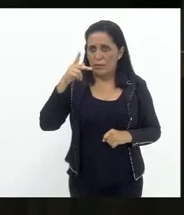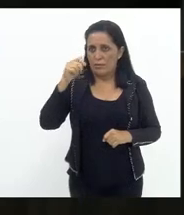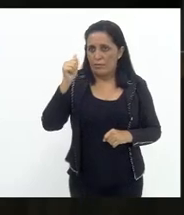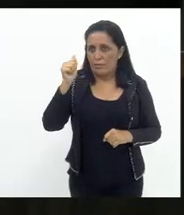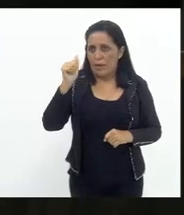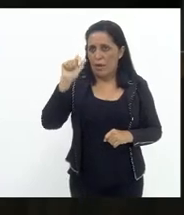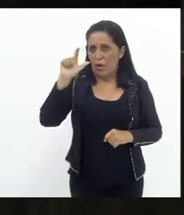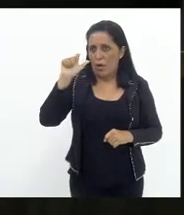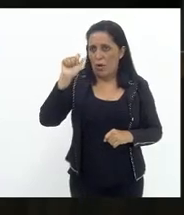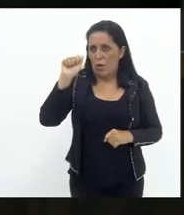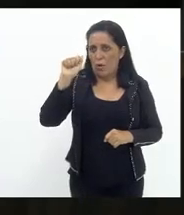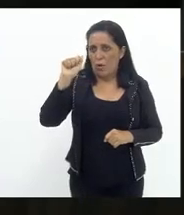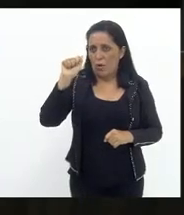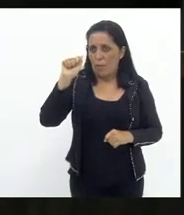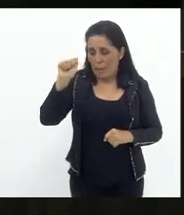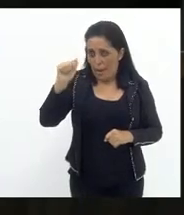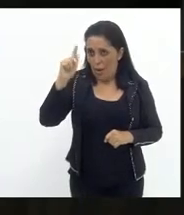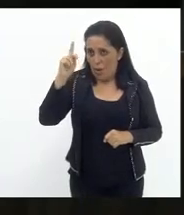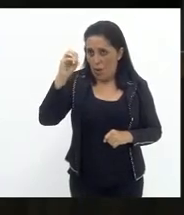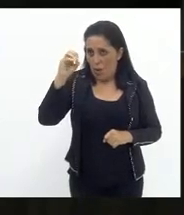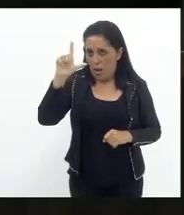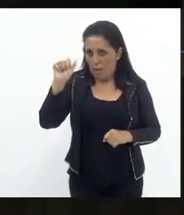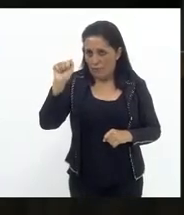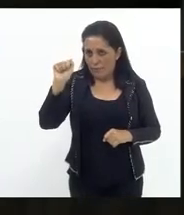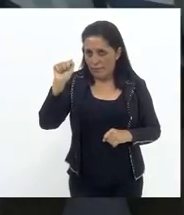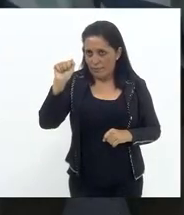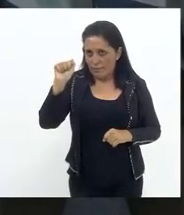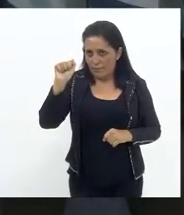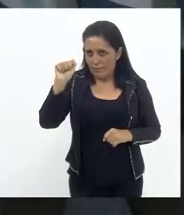Machado e Mariana Machado,